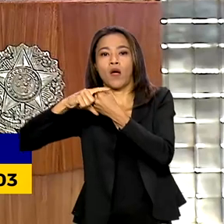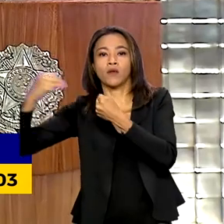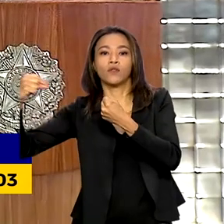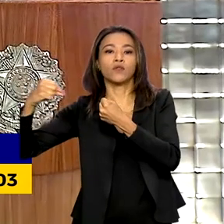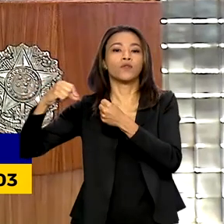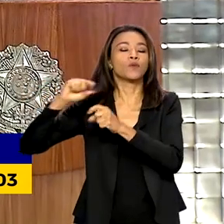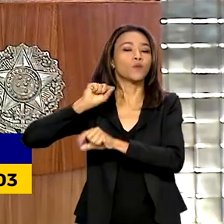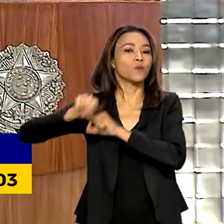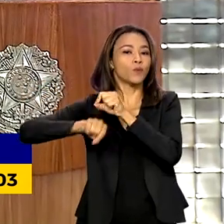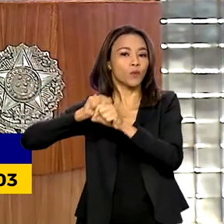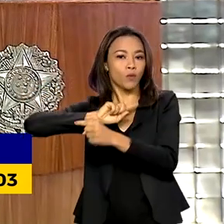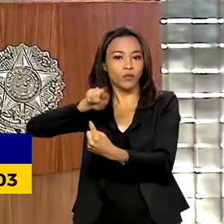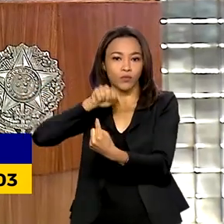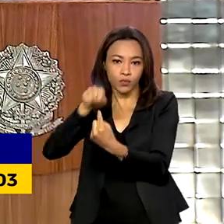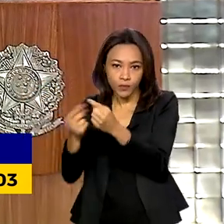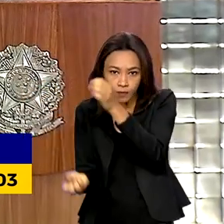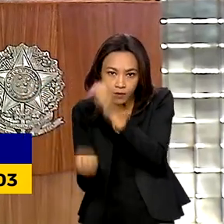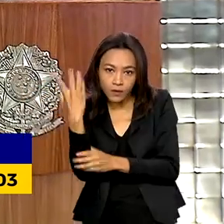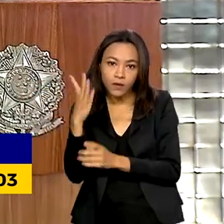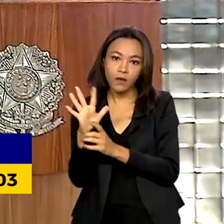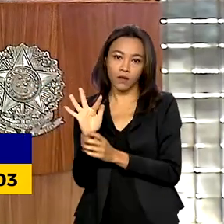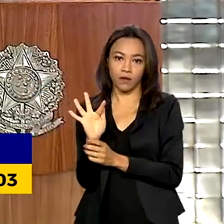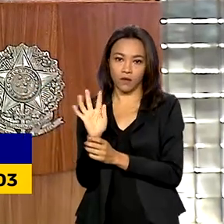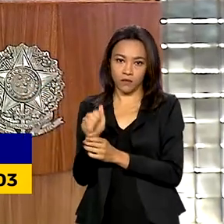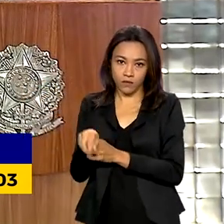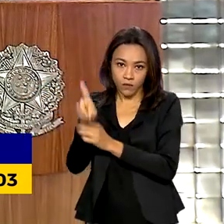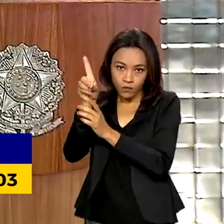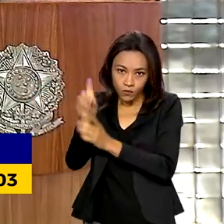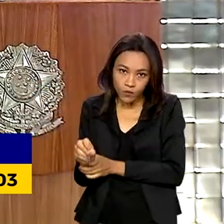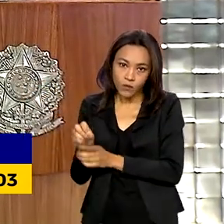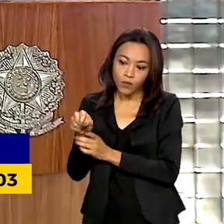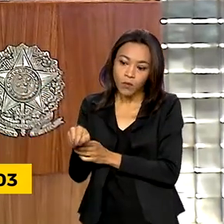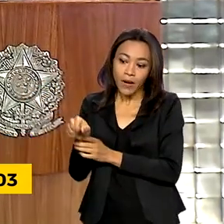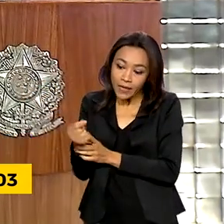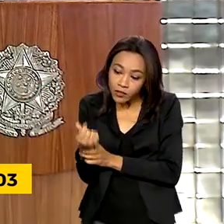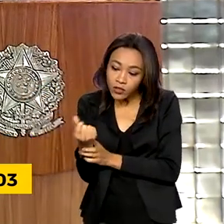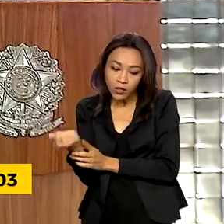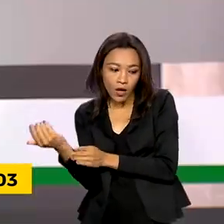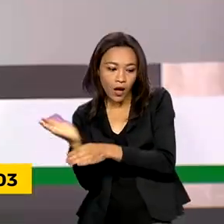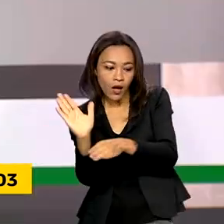permita criar um fundo para ajudar os países.